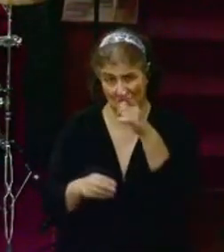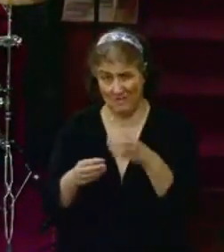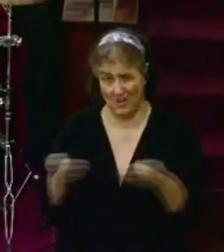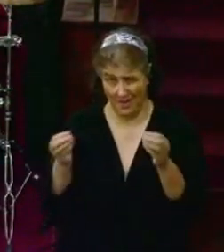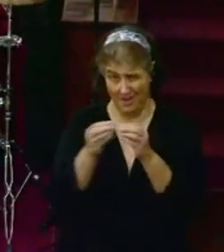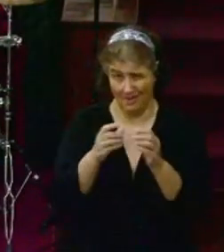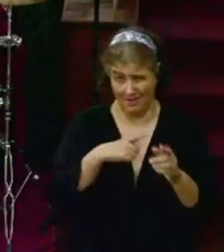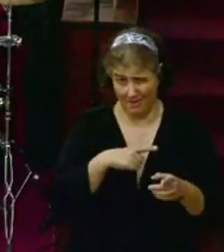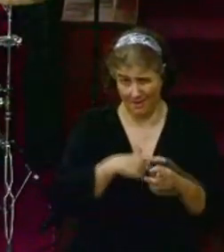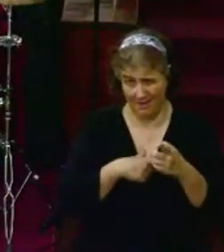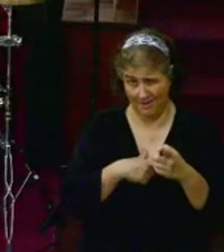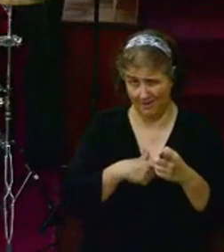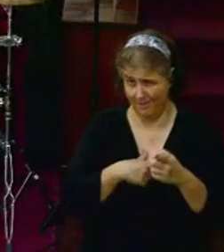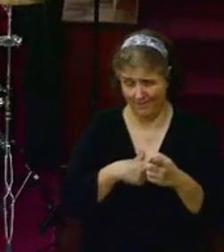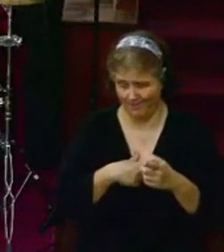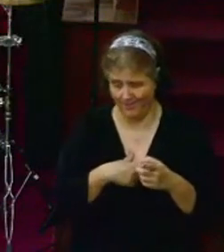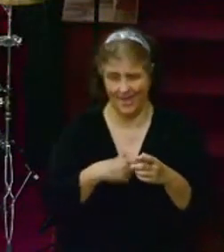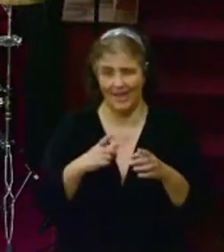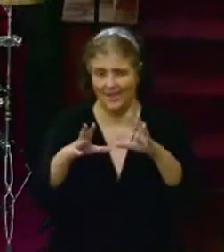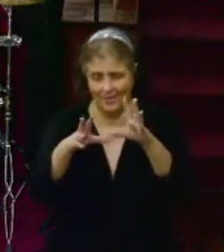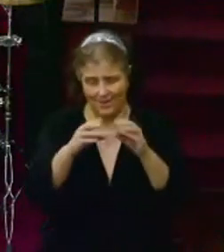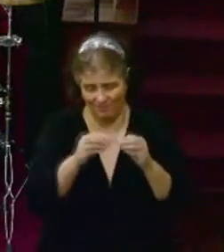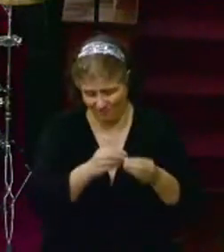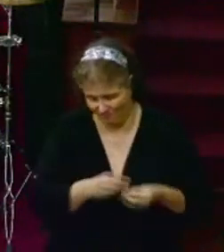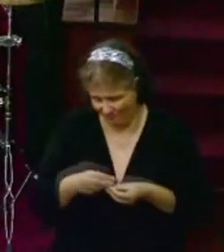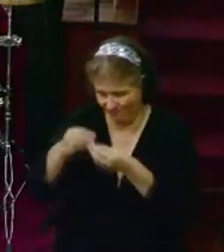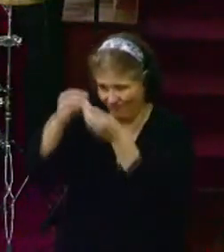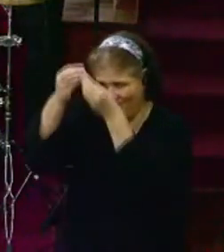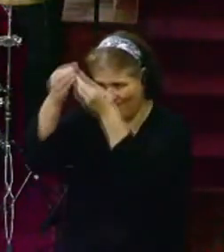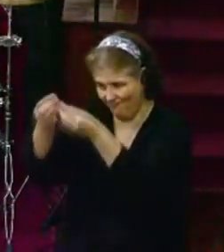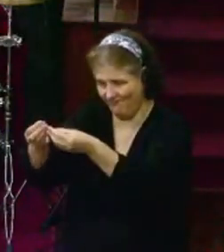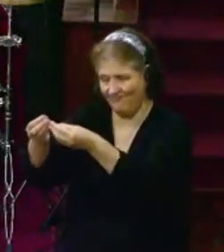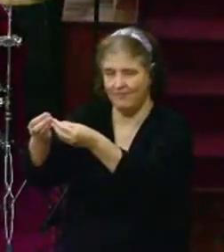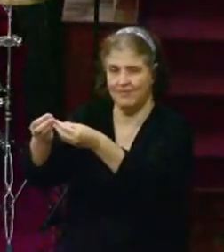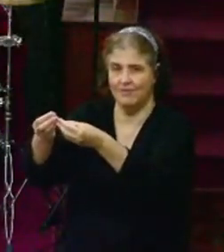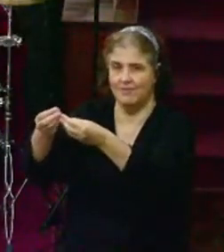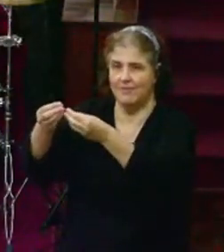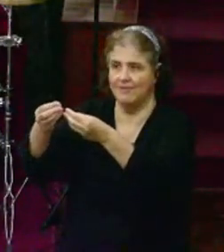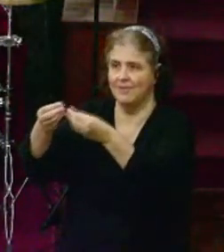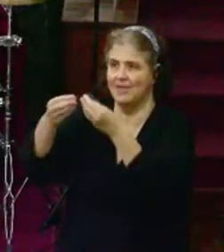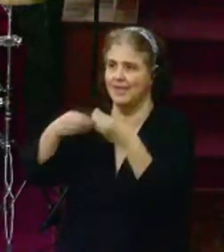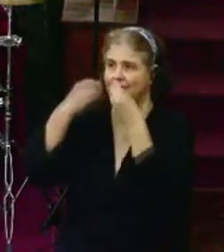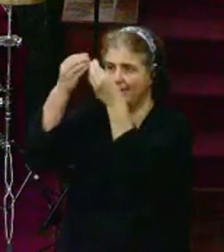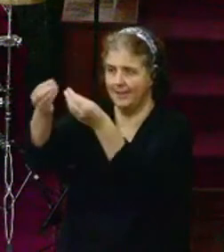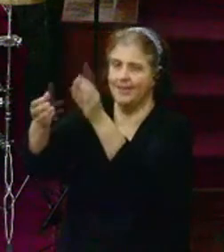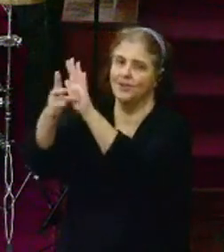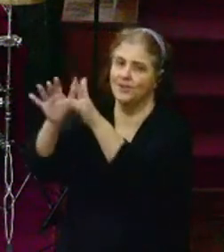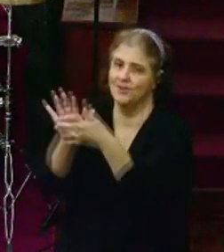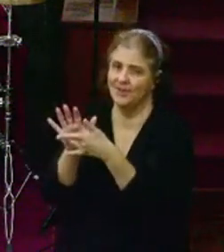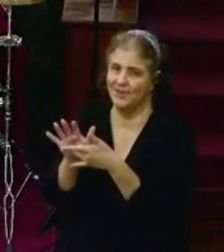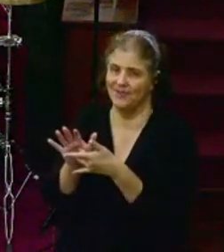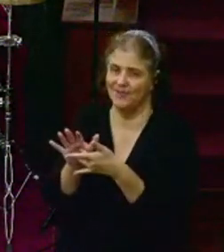tem, leve cativo aos pés de Cristo Jesus, porque o que você tem, o que você é, o que você